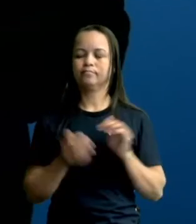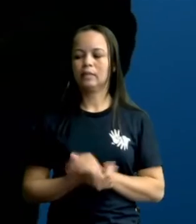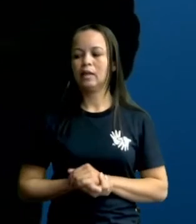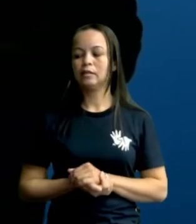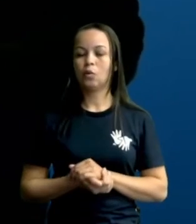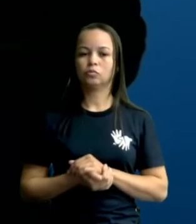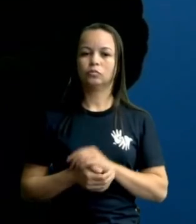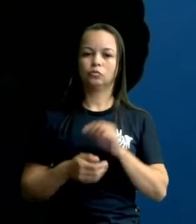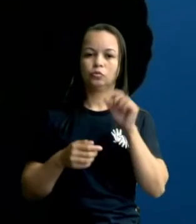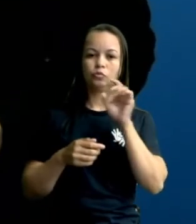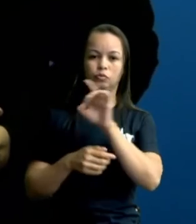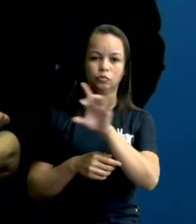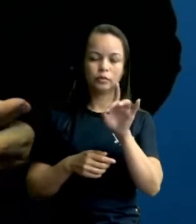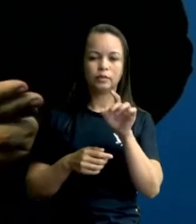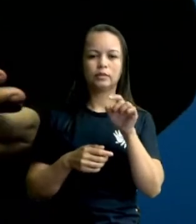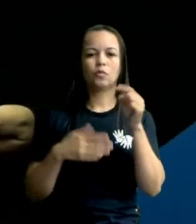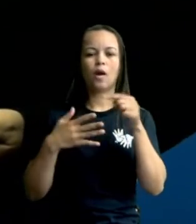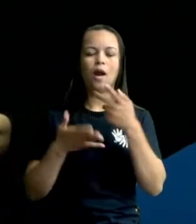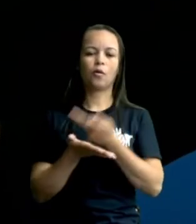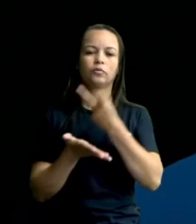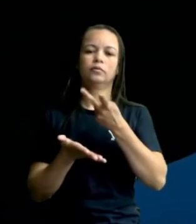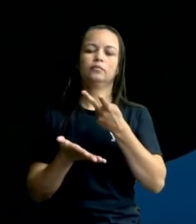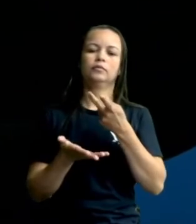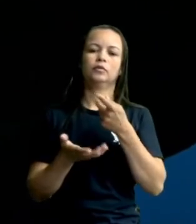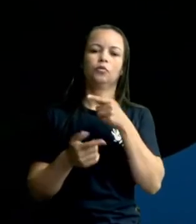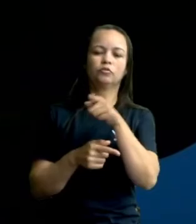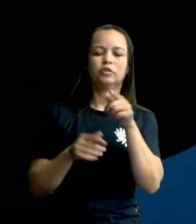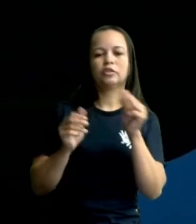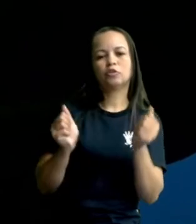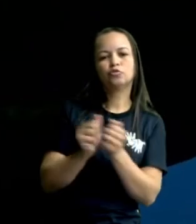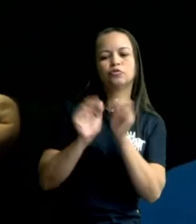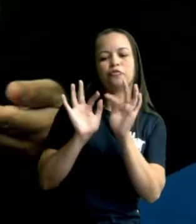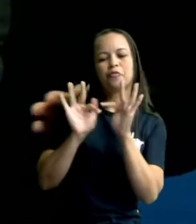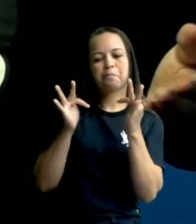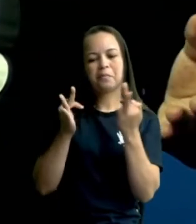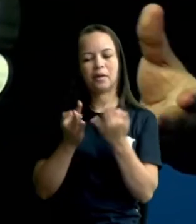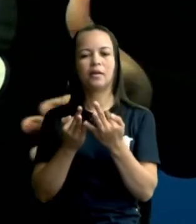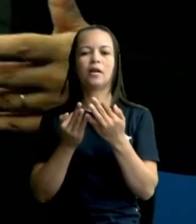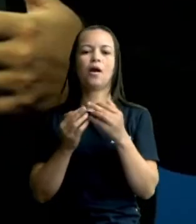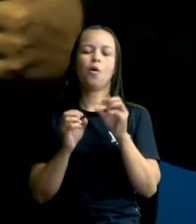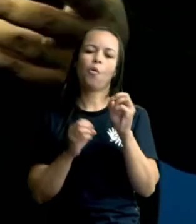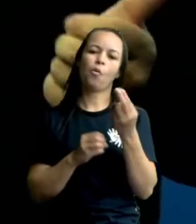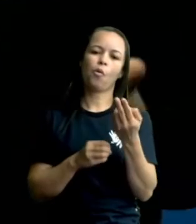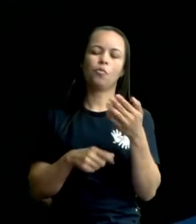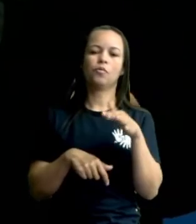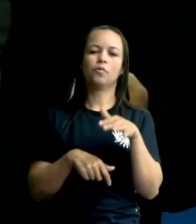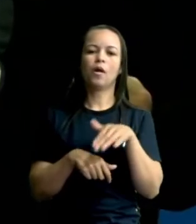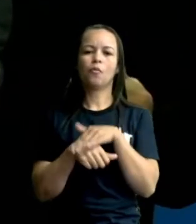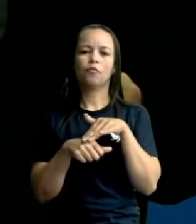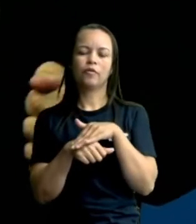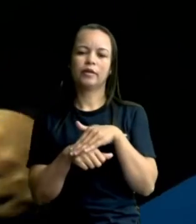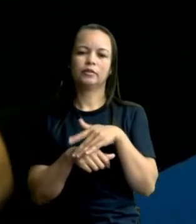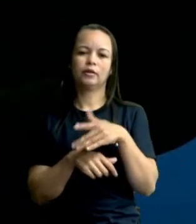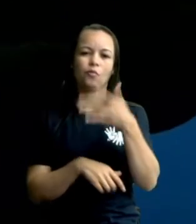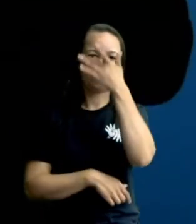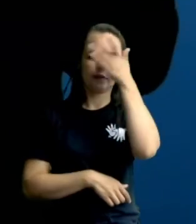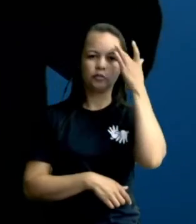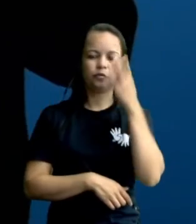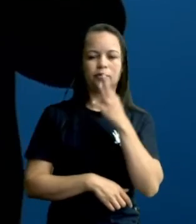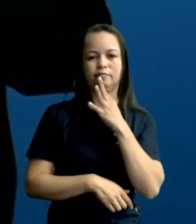isso acontece quando você está entre familiares ou você vai ter uma conversa com algum conhecido, tá